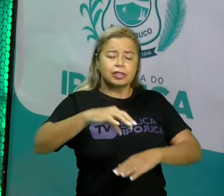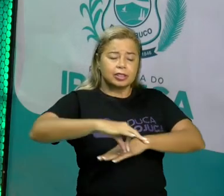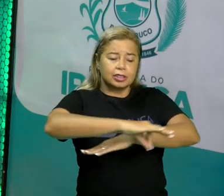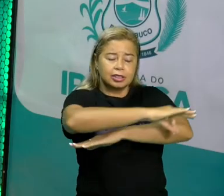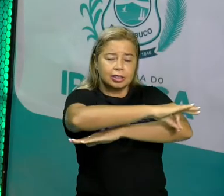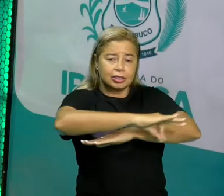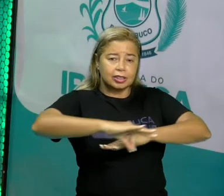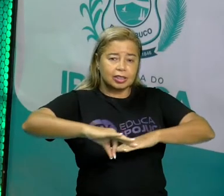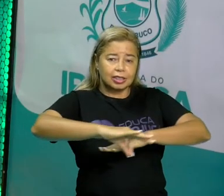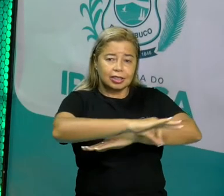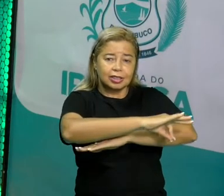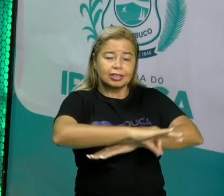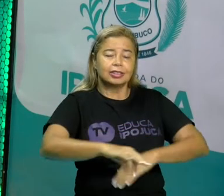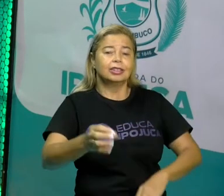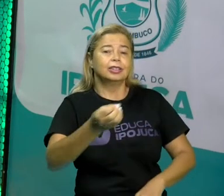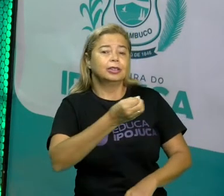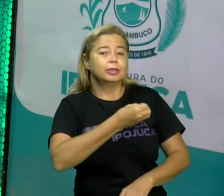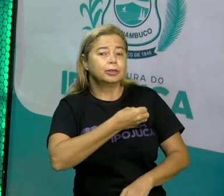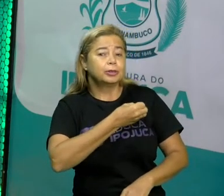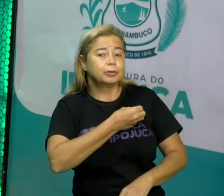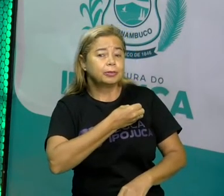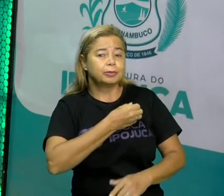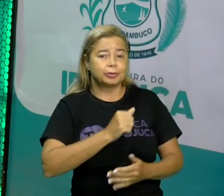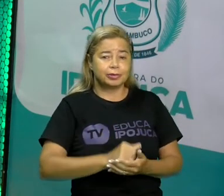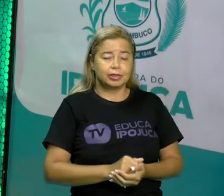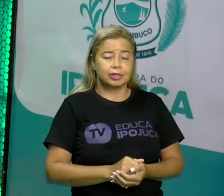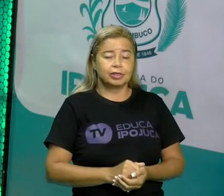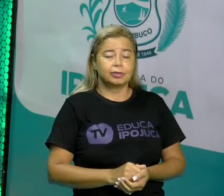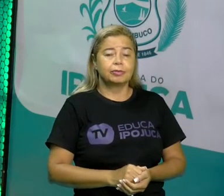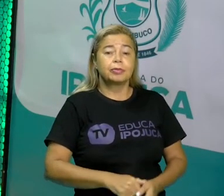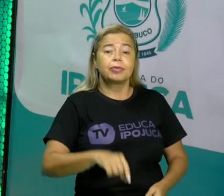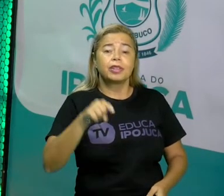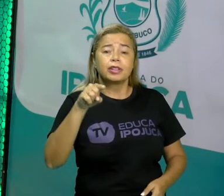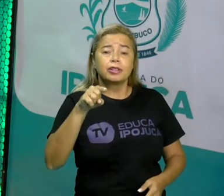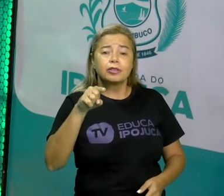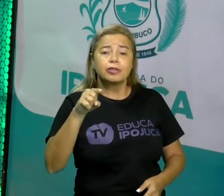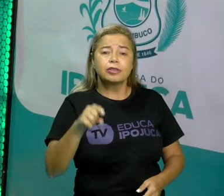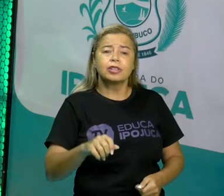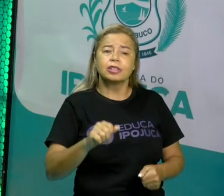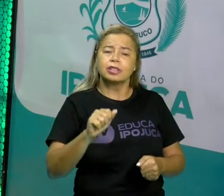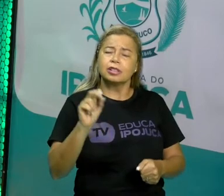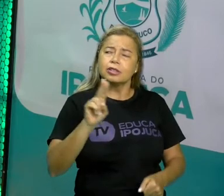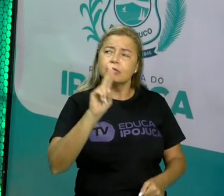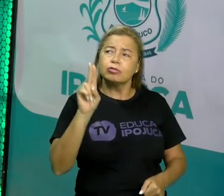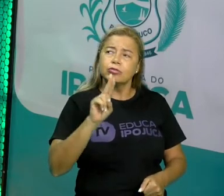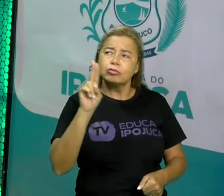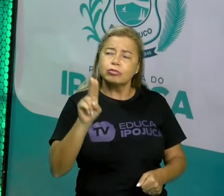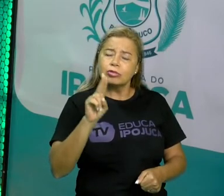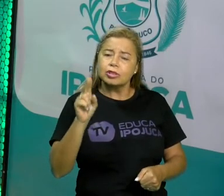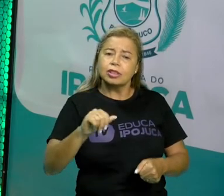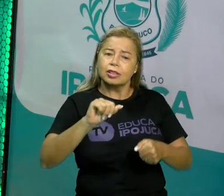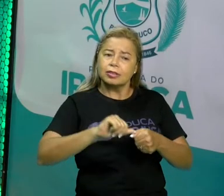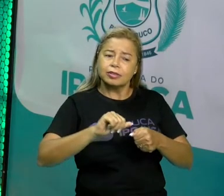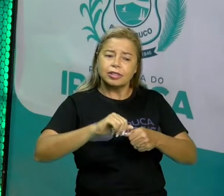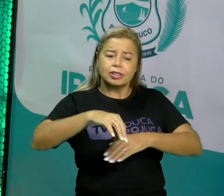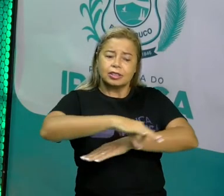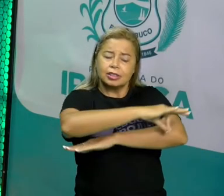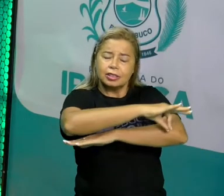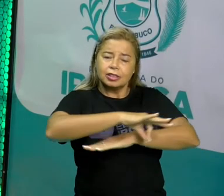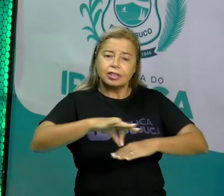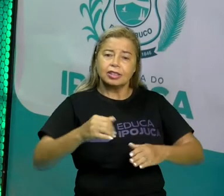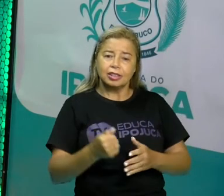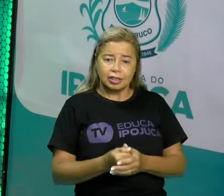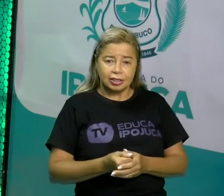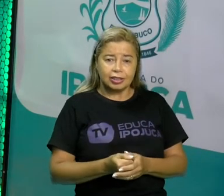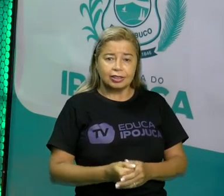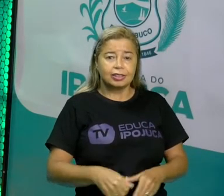reta numerada. E aí, que tal você usar o que você aprendeu sobre retas? Vamos